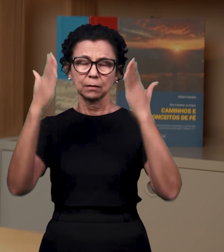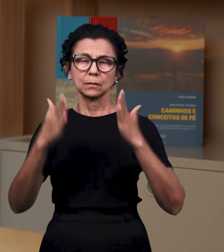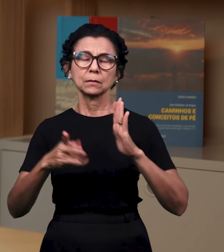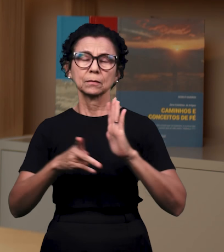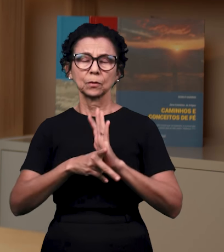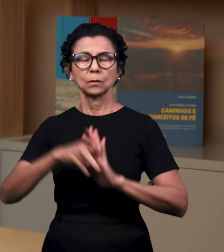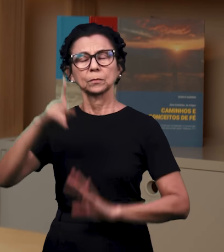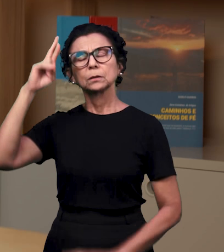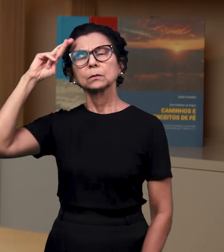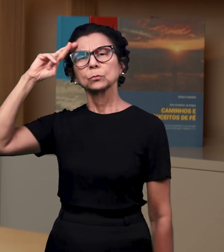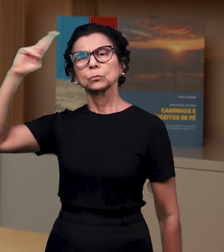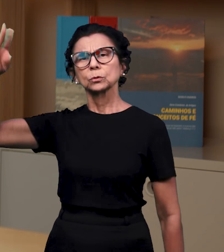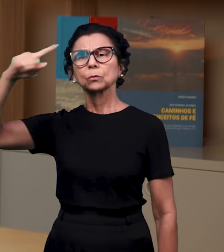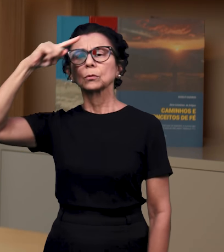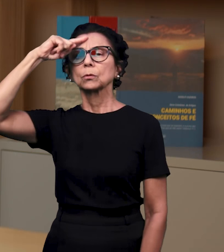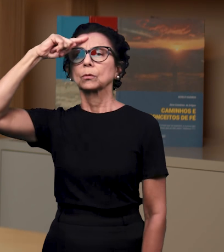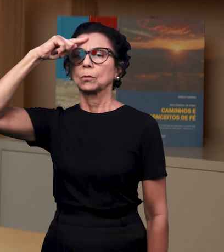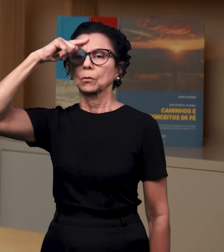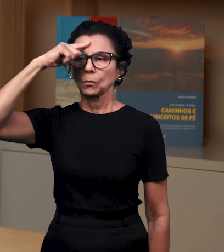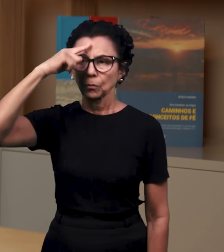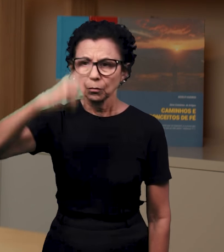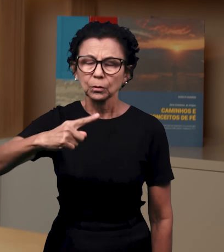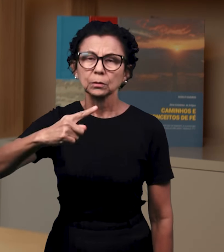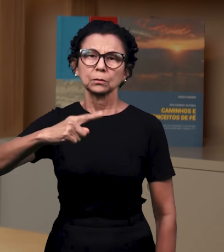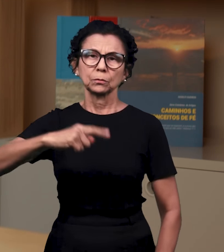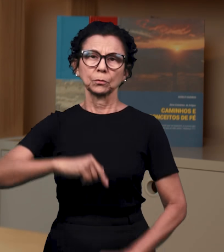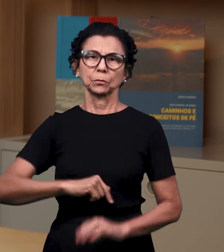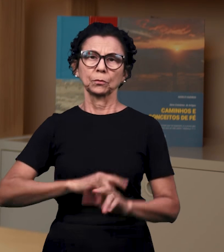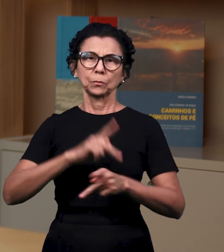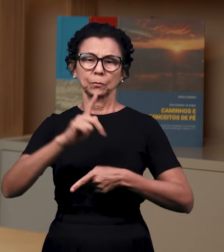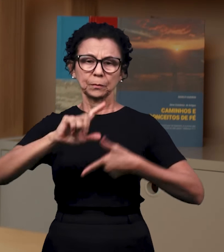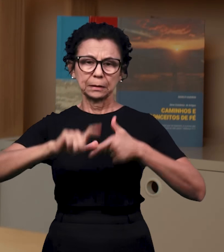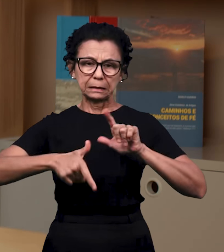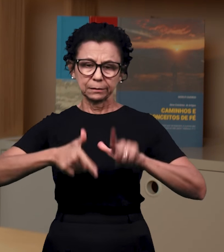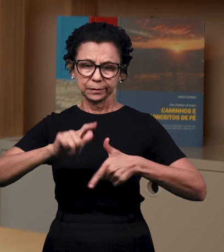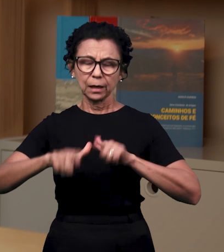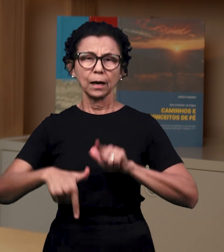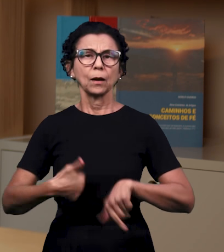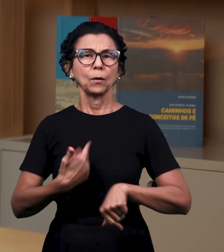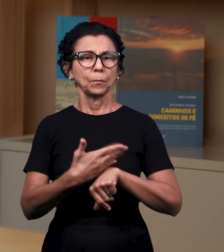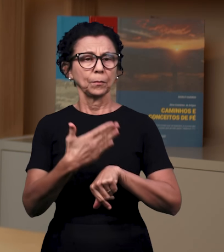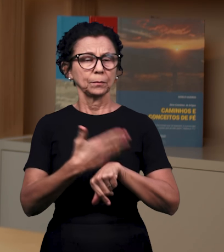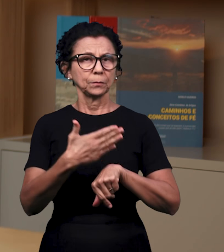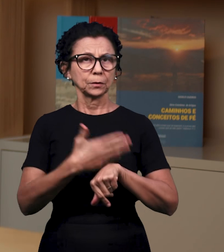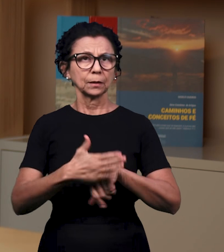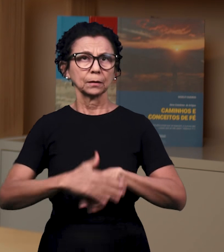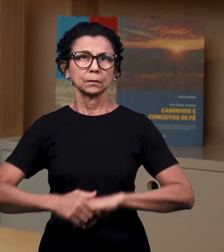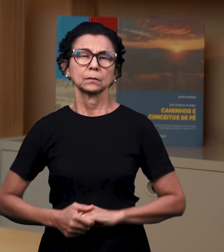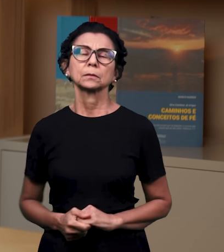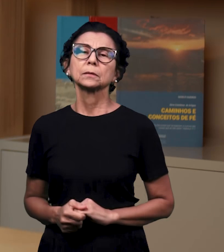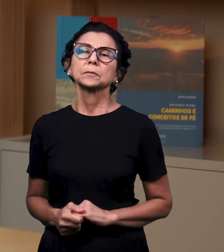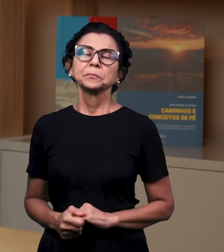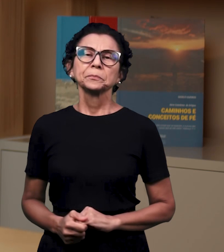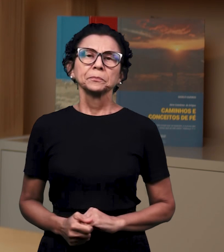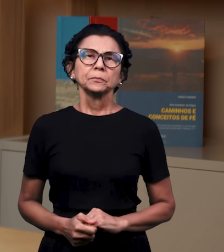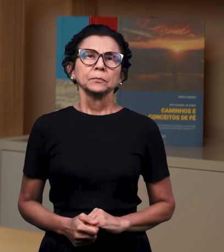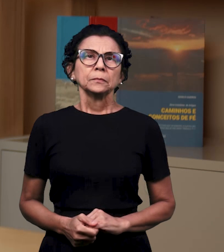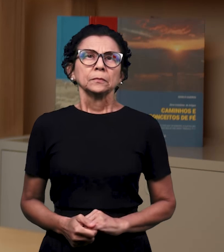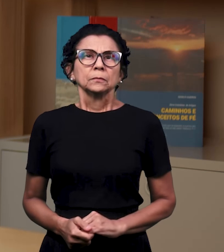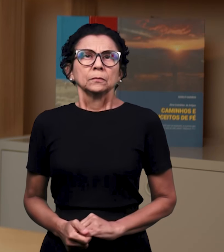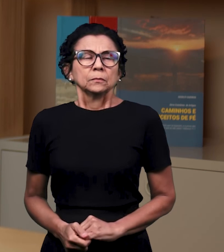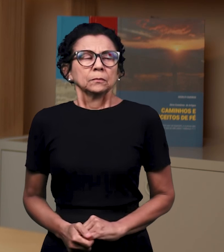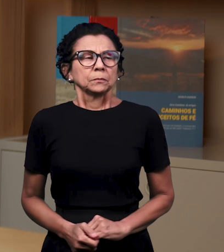Senhor determinou para que Israel vivesse, porque nós já abordamos, né, os pastores estão aqui